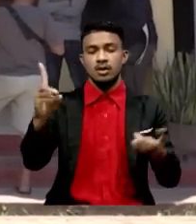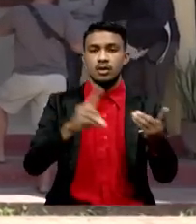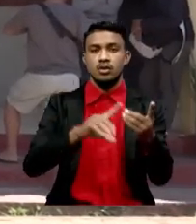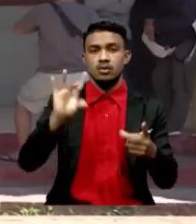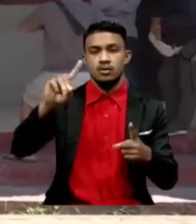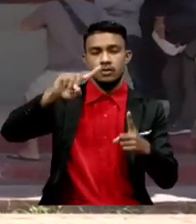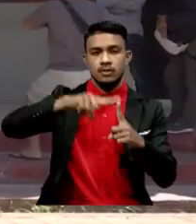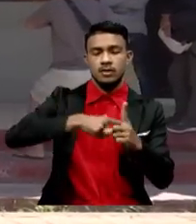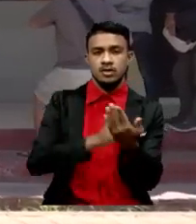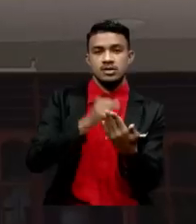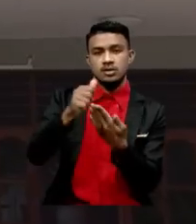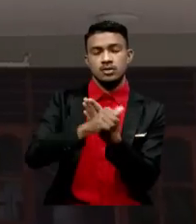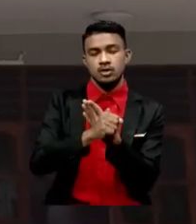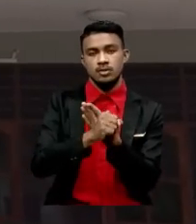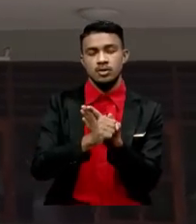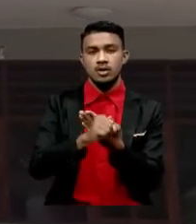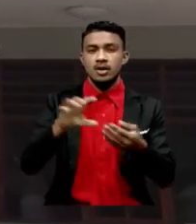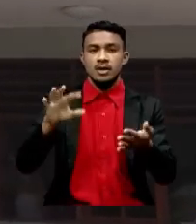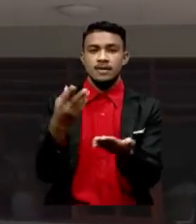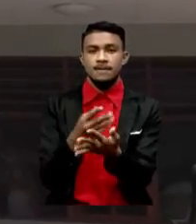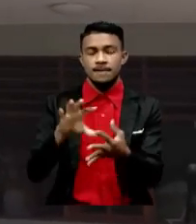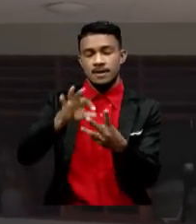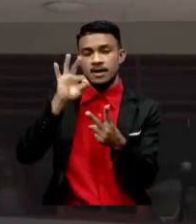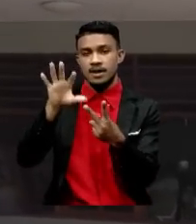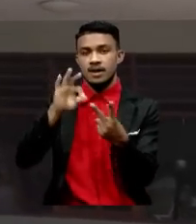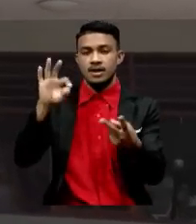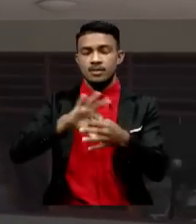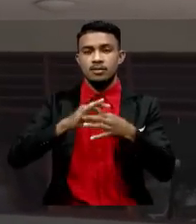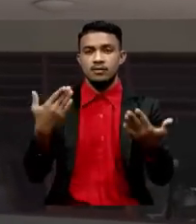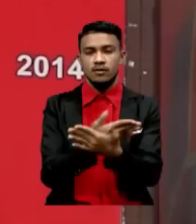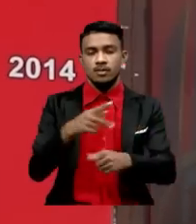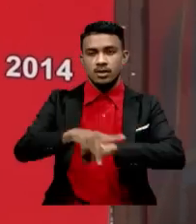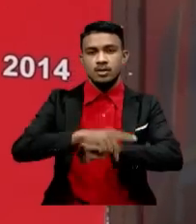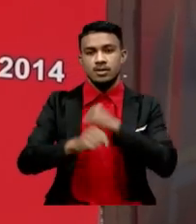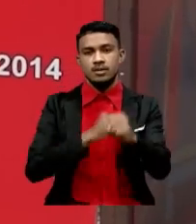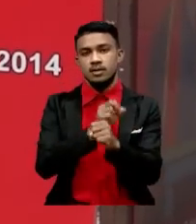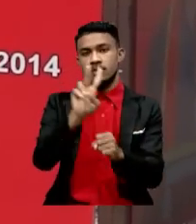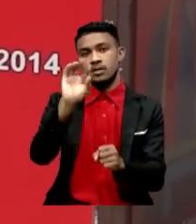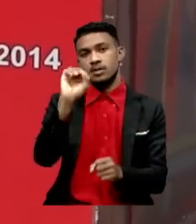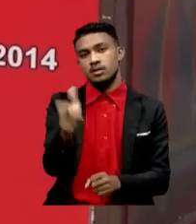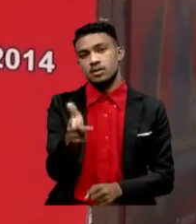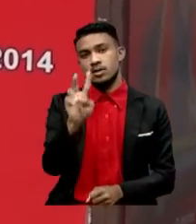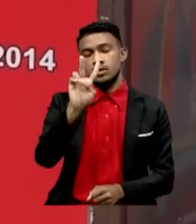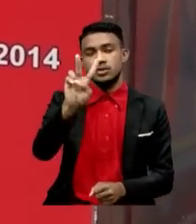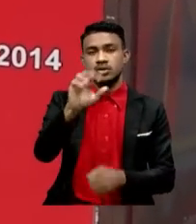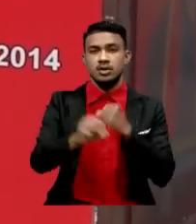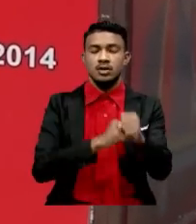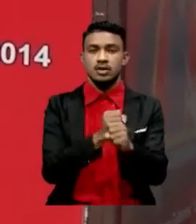sanulu fulan Setembro. Ho dihili struktura fom partido ba periodu tinan rihun rua ruanulu resin rua rihun rua